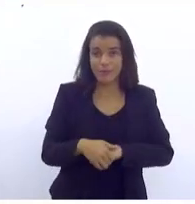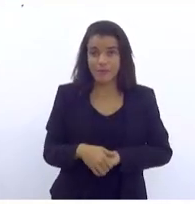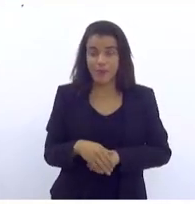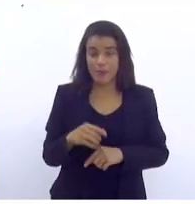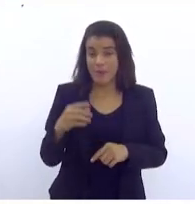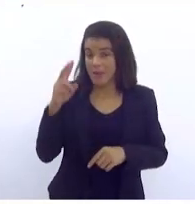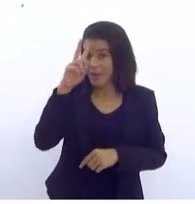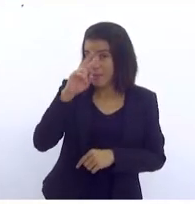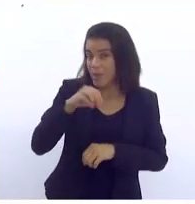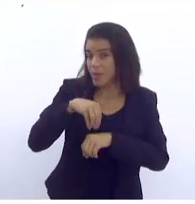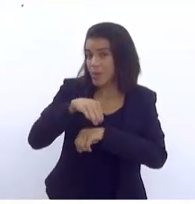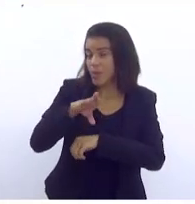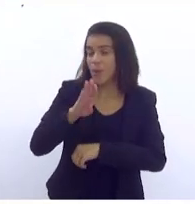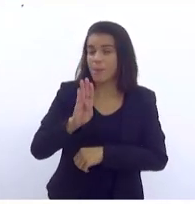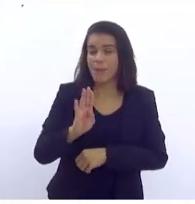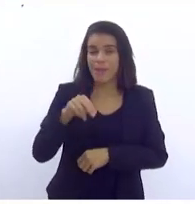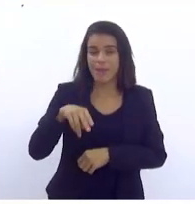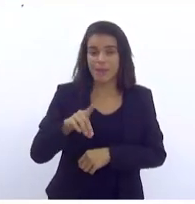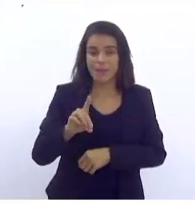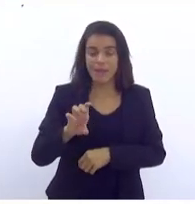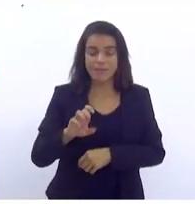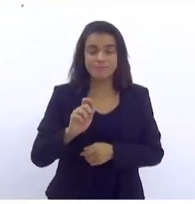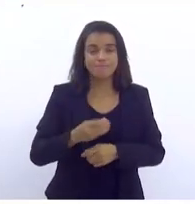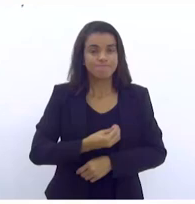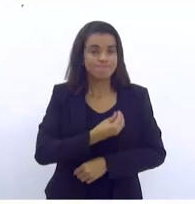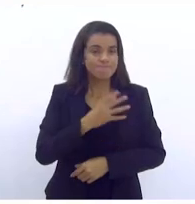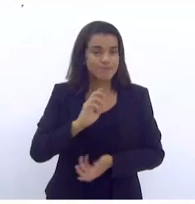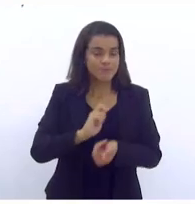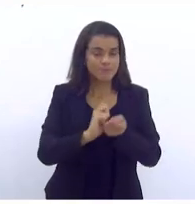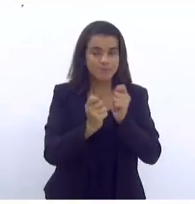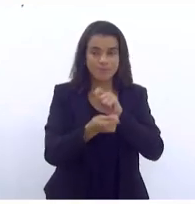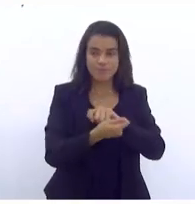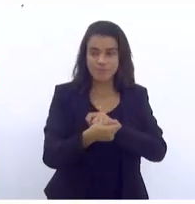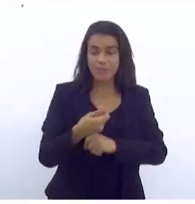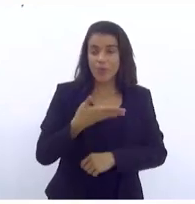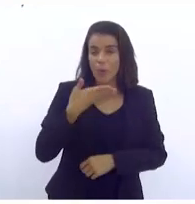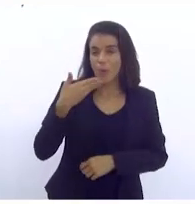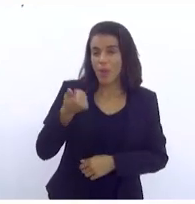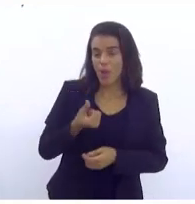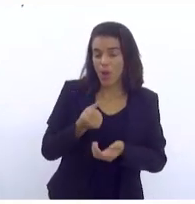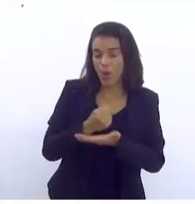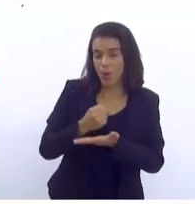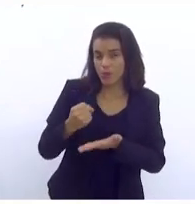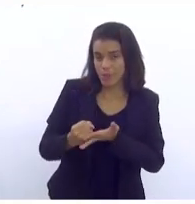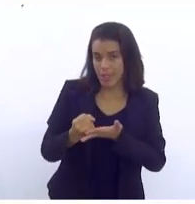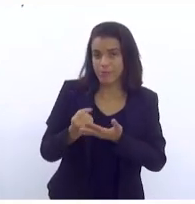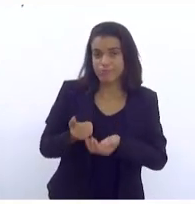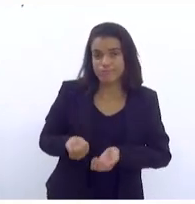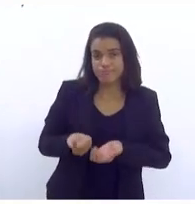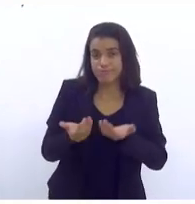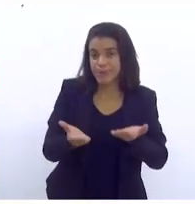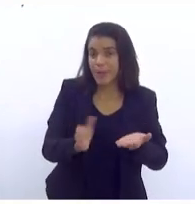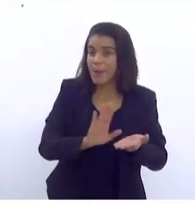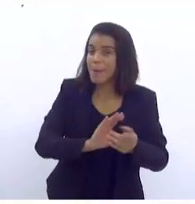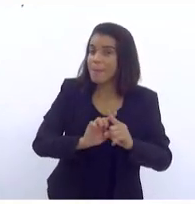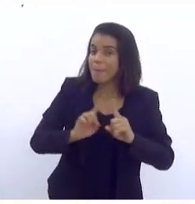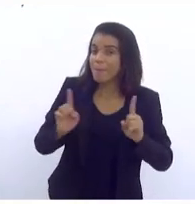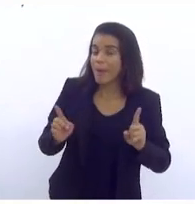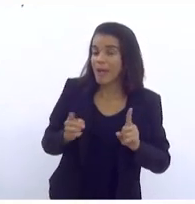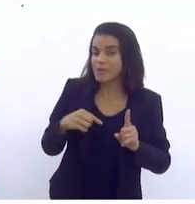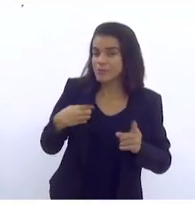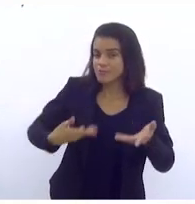BNDS ele participou da modelagem para construir o melhor contrato com aquela informação disponível mas que o nosso